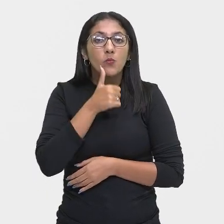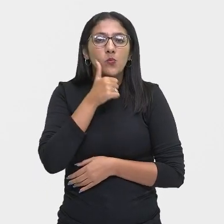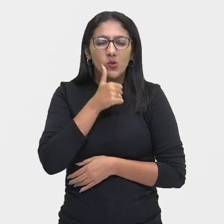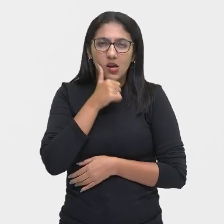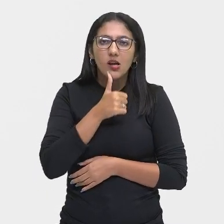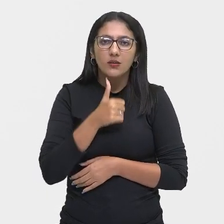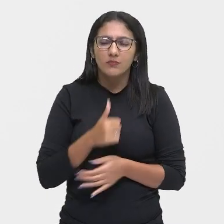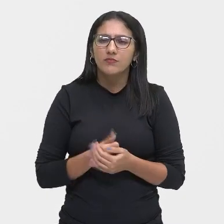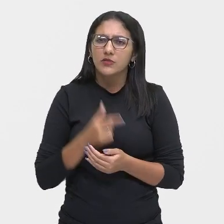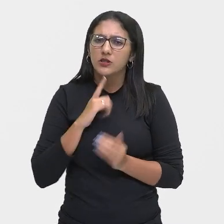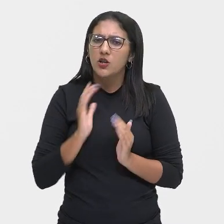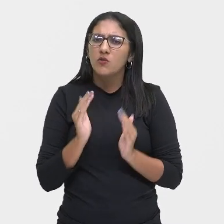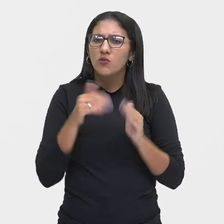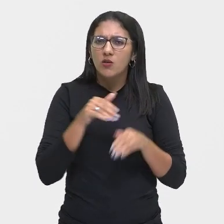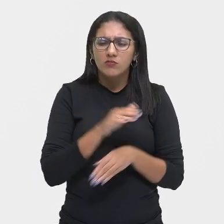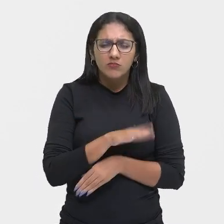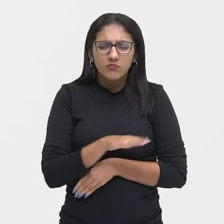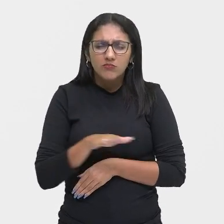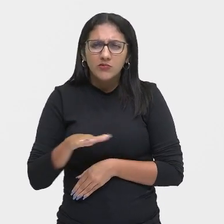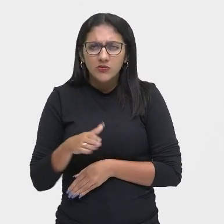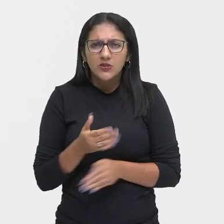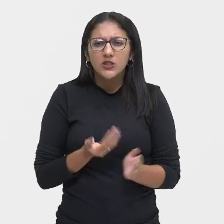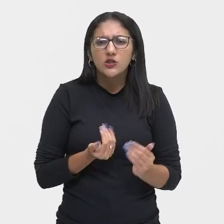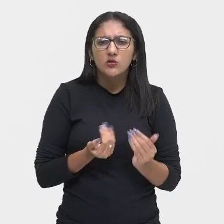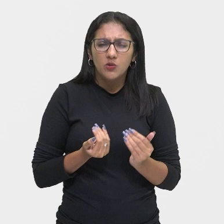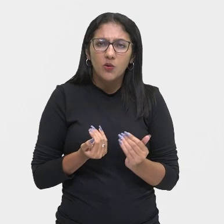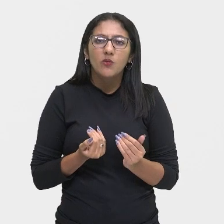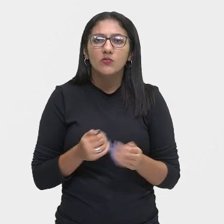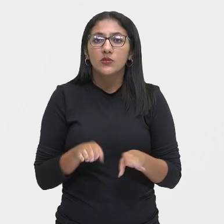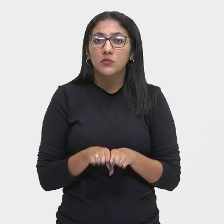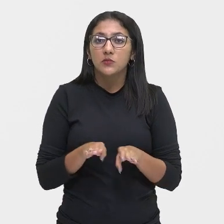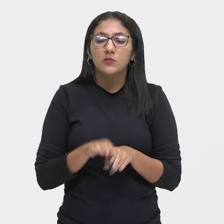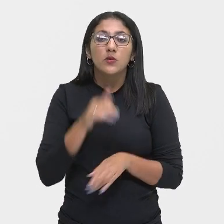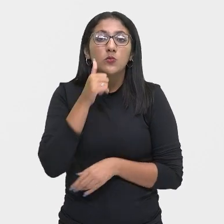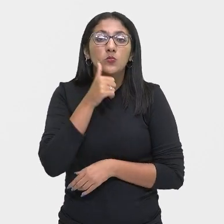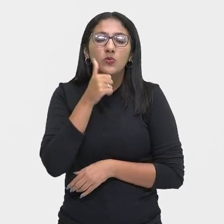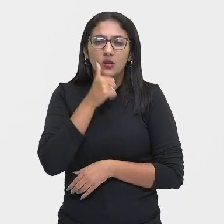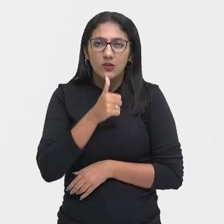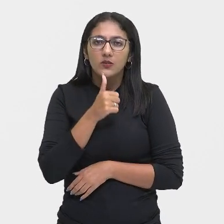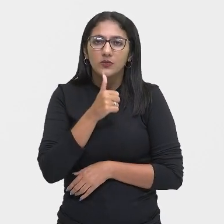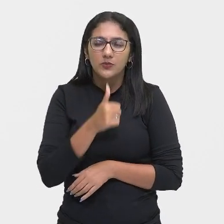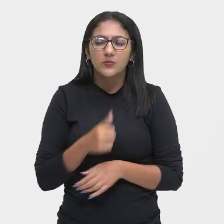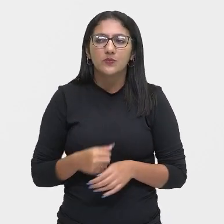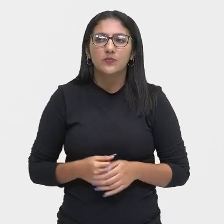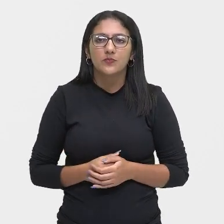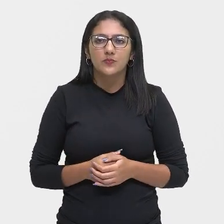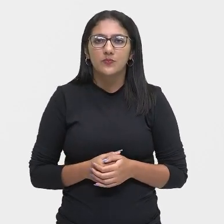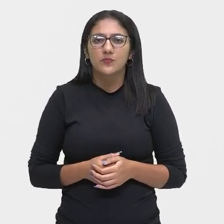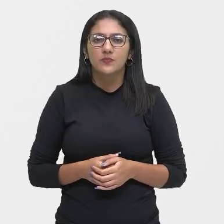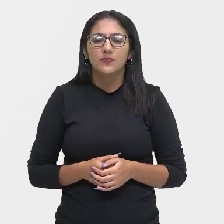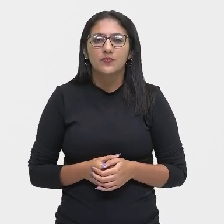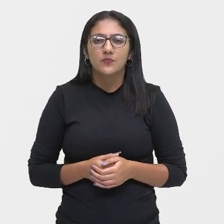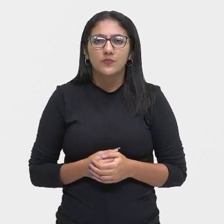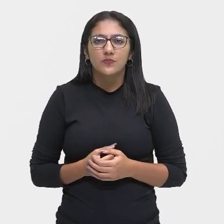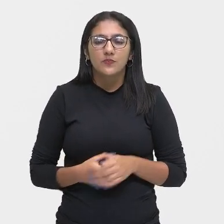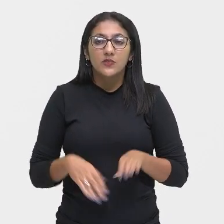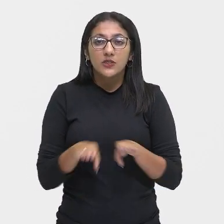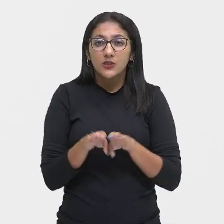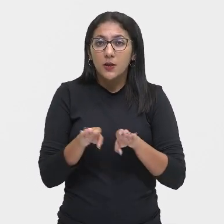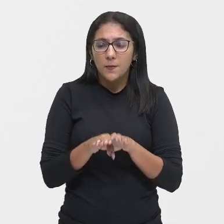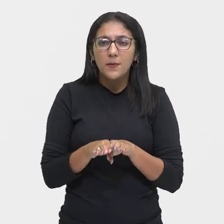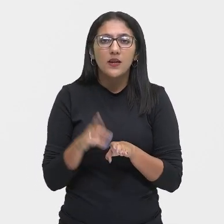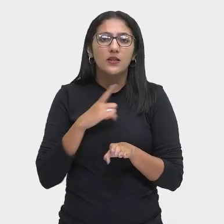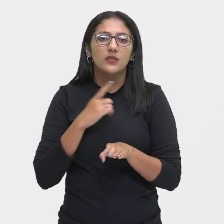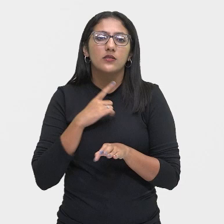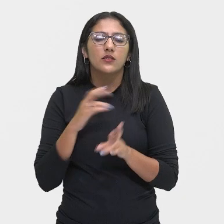geralmente é direcionado para crianças, adolescentes e mulheres em geral, tá? Também se